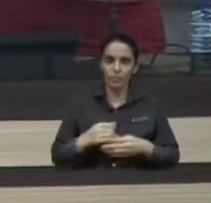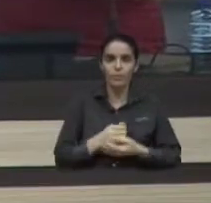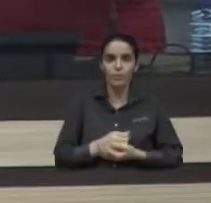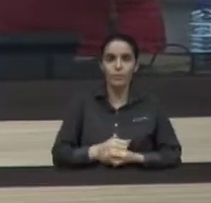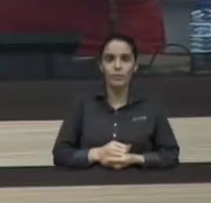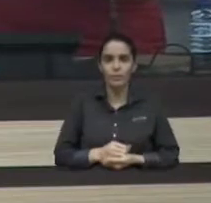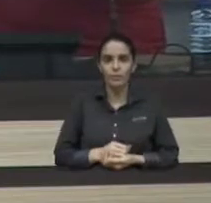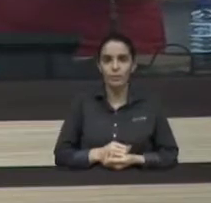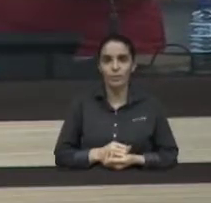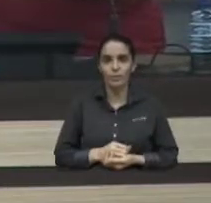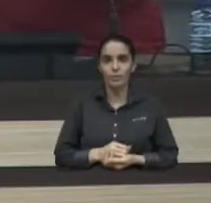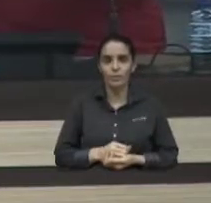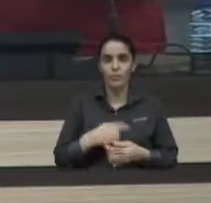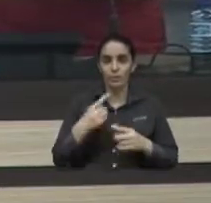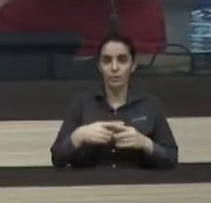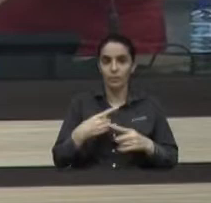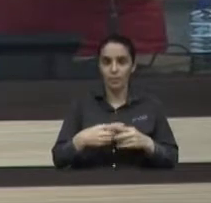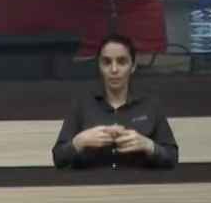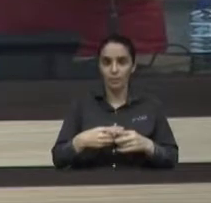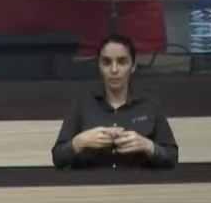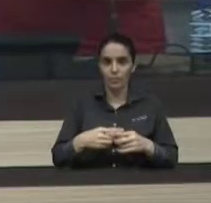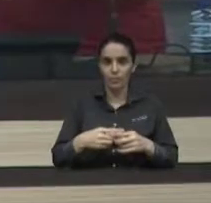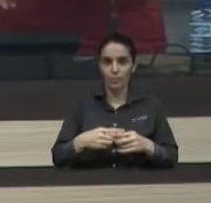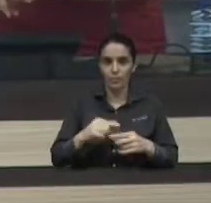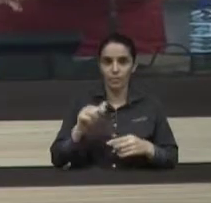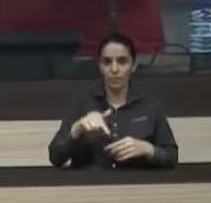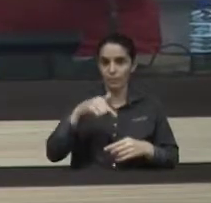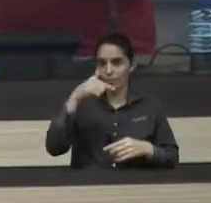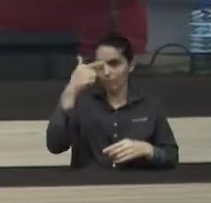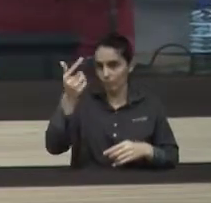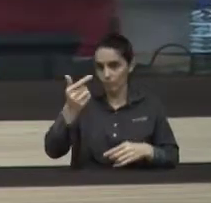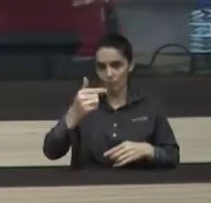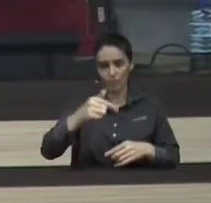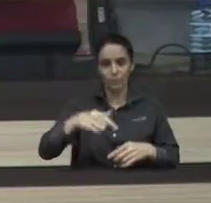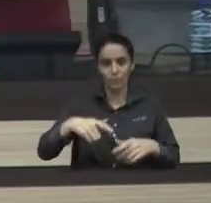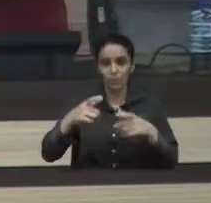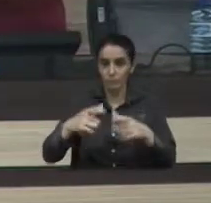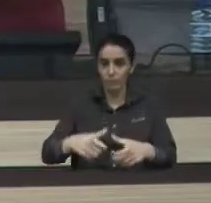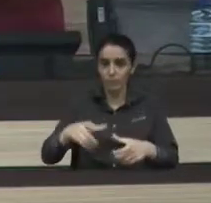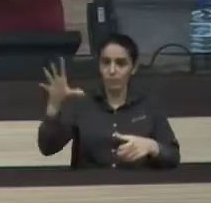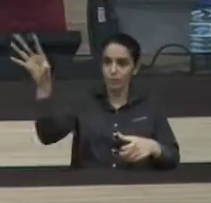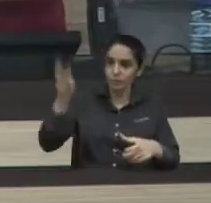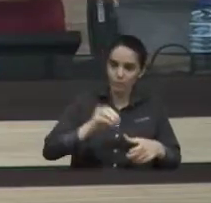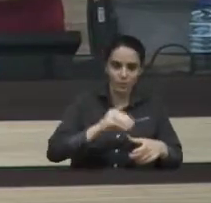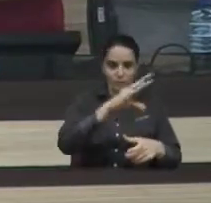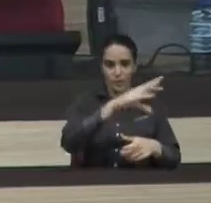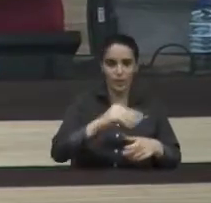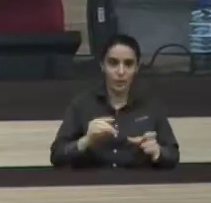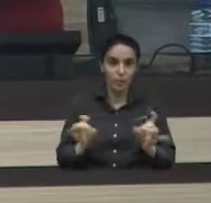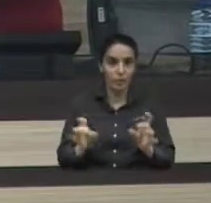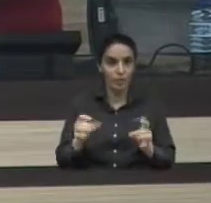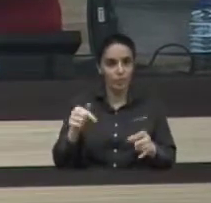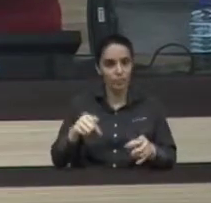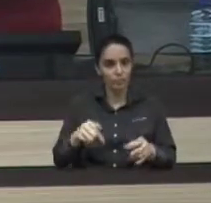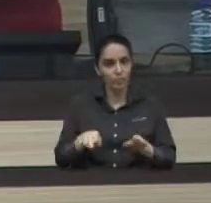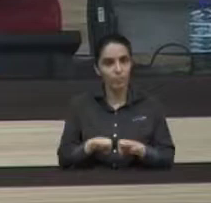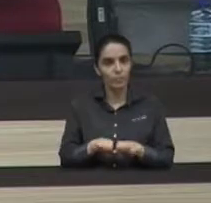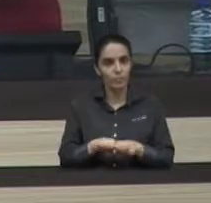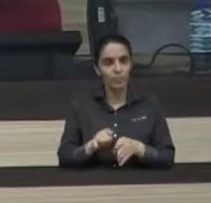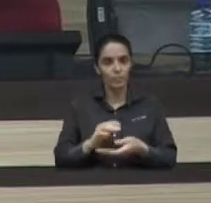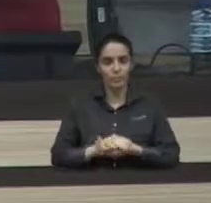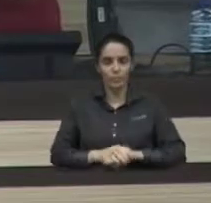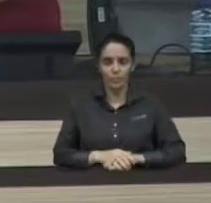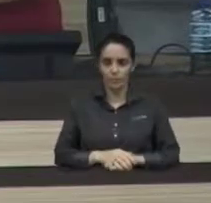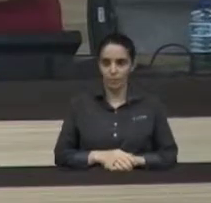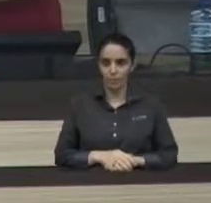colocação de outras mercadorias no mercado, né? Então, é uma situação complicada. Temos que olhar um pouco também,